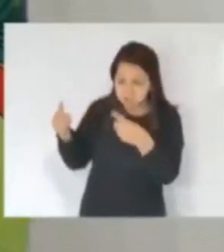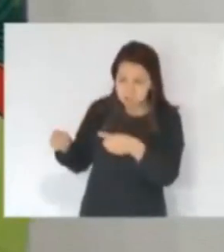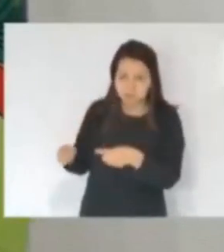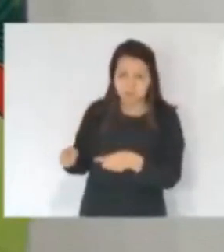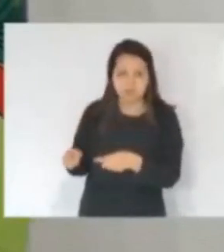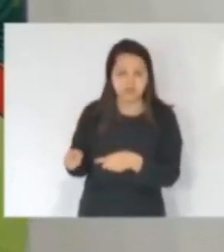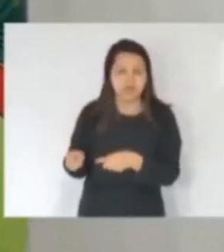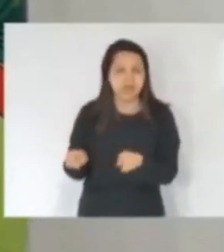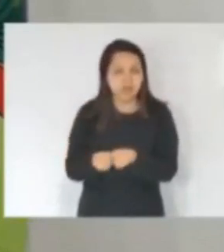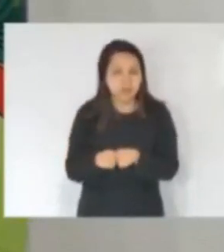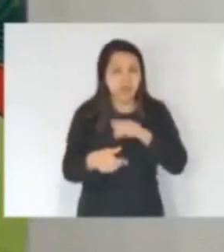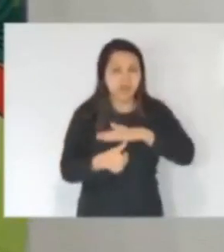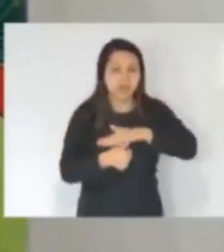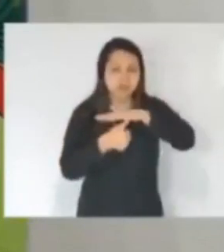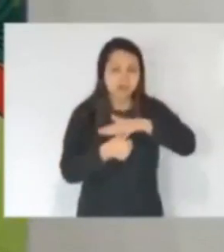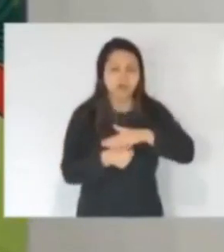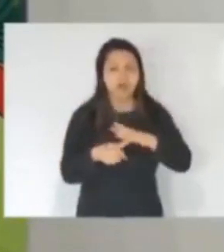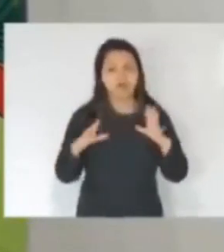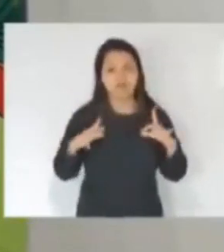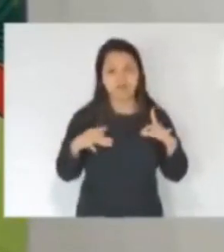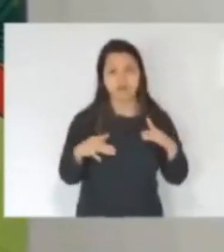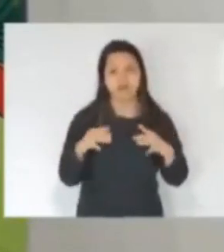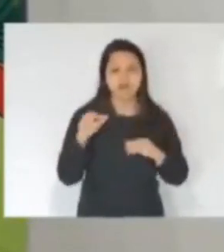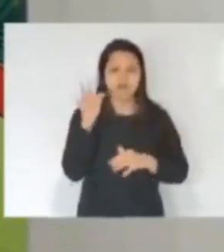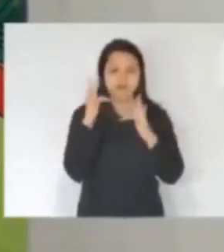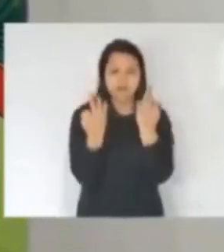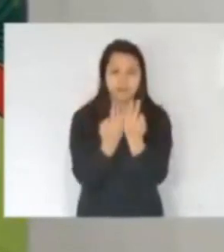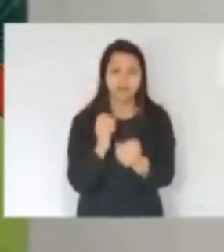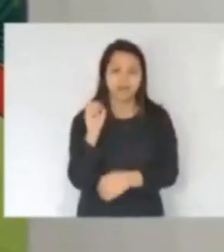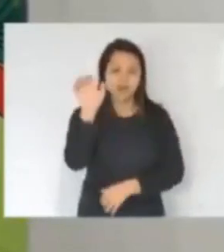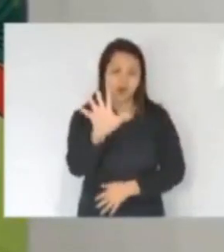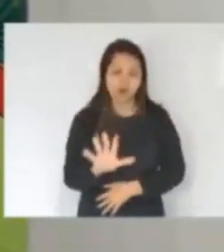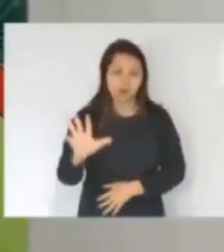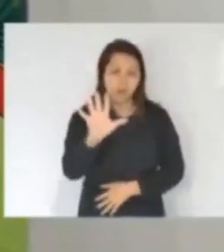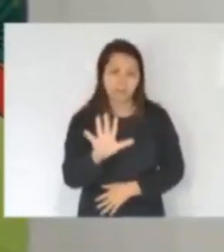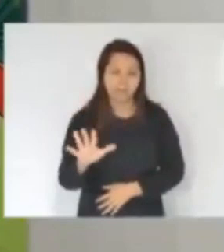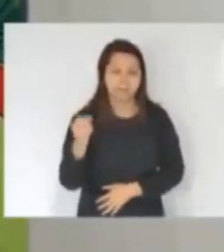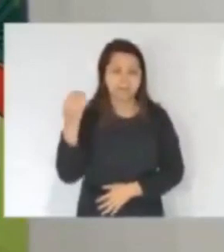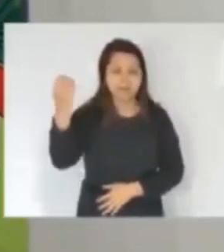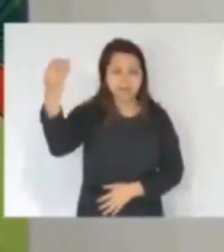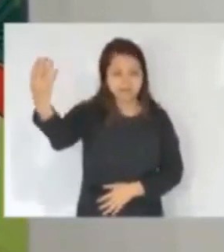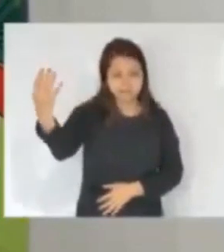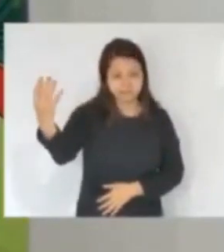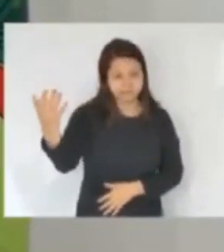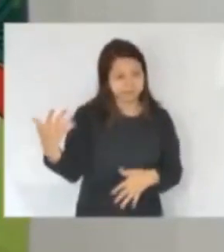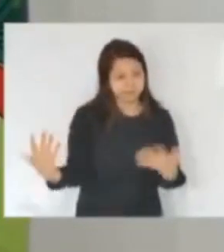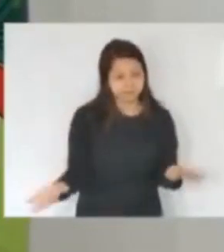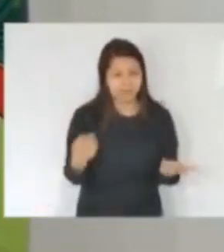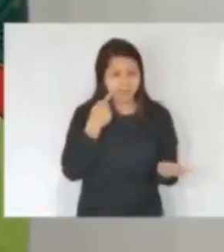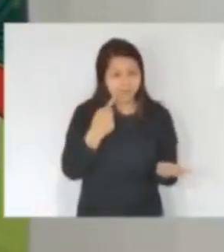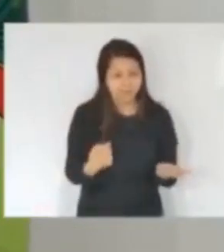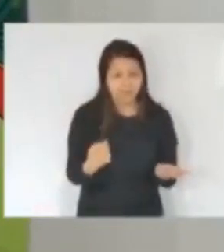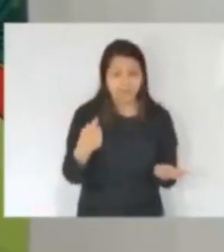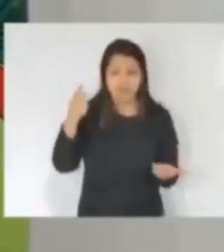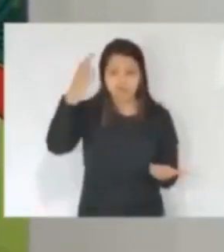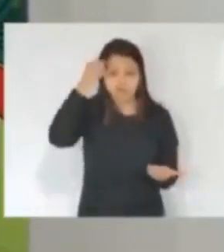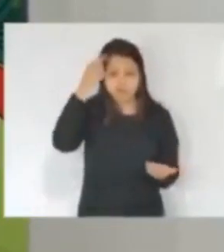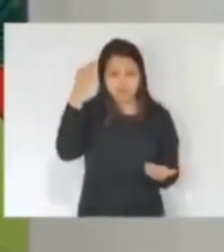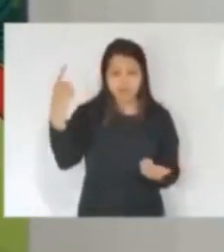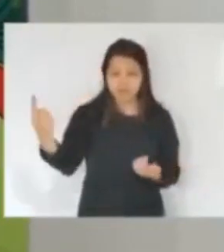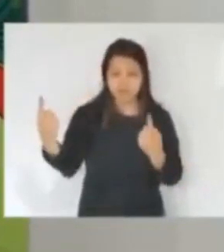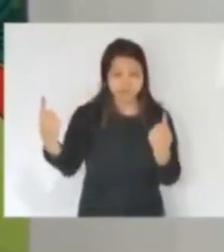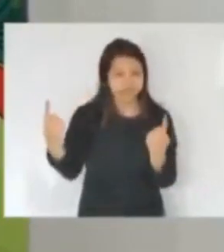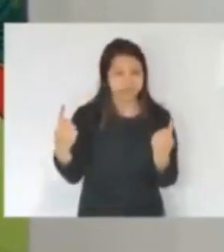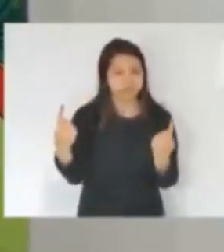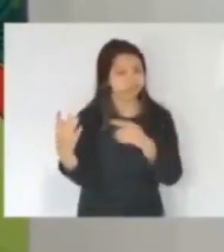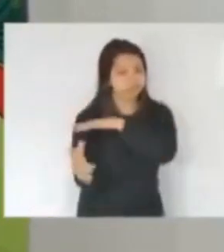com a família na Europa. Então você está vendo um cenário de balbúrdia, não tem outra palavra, nas duas universidades. E eu vou